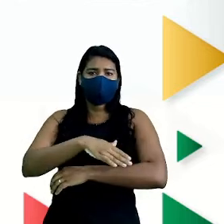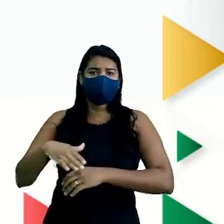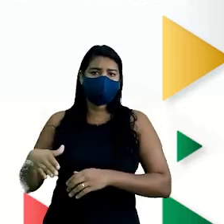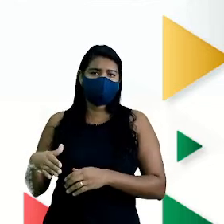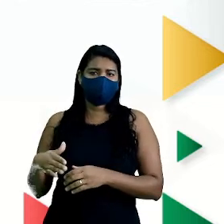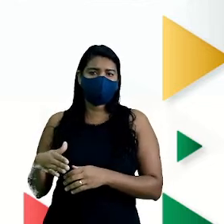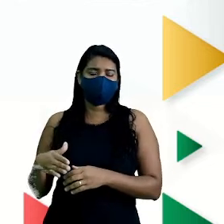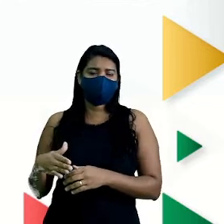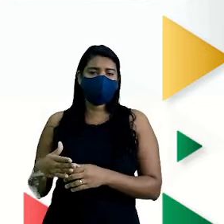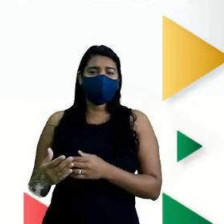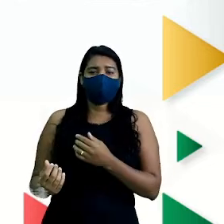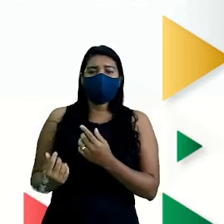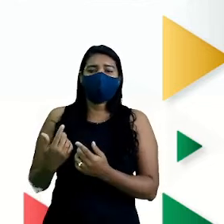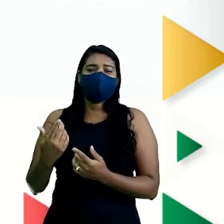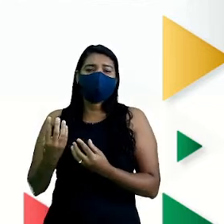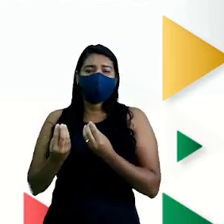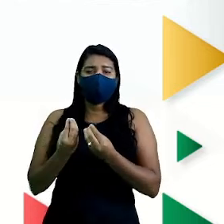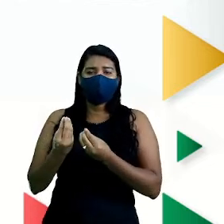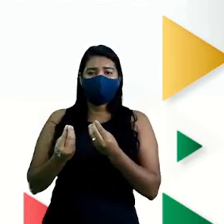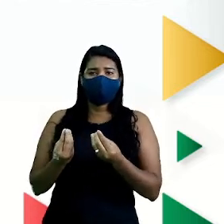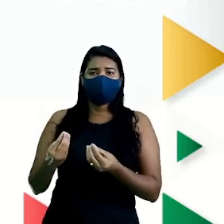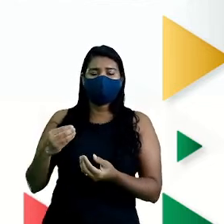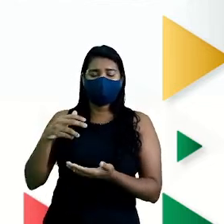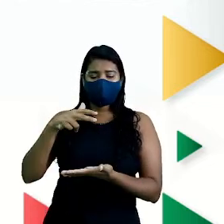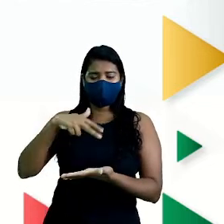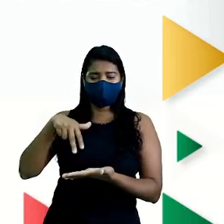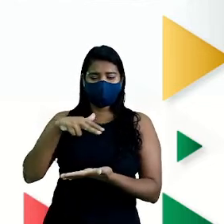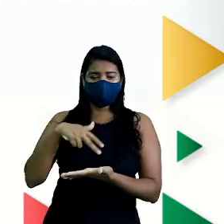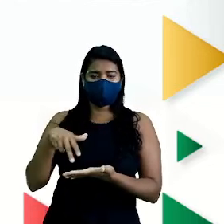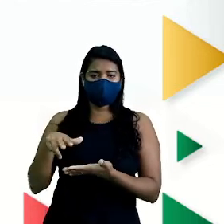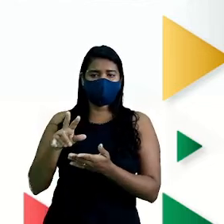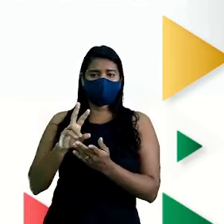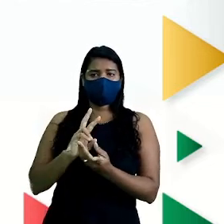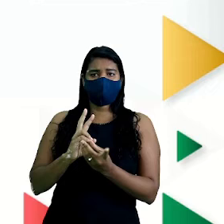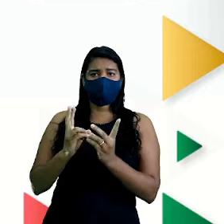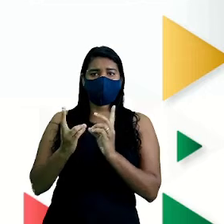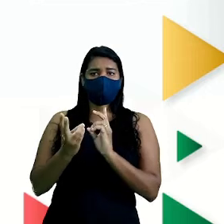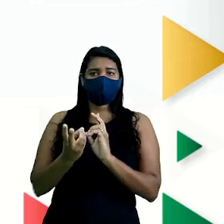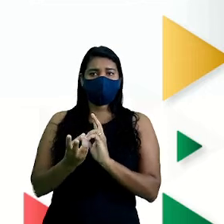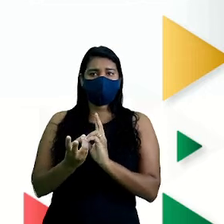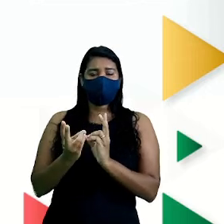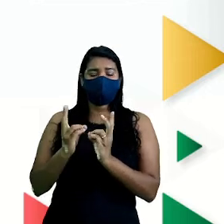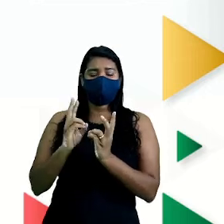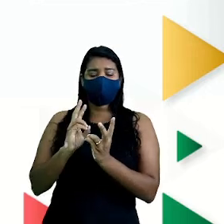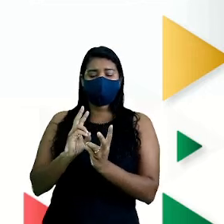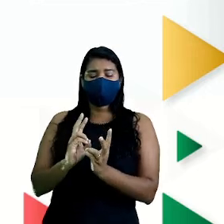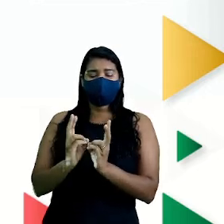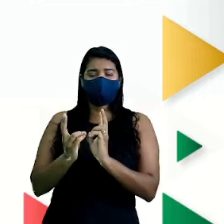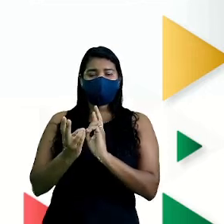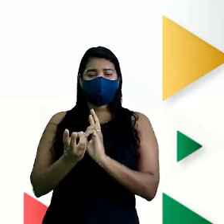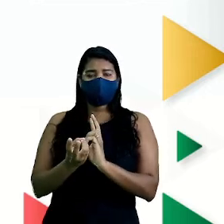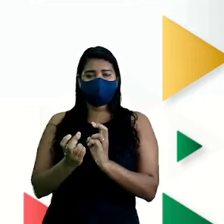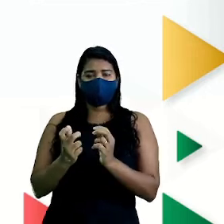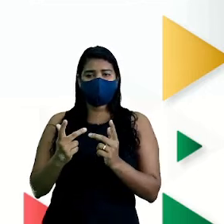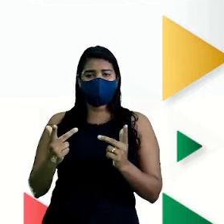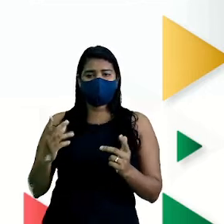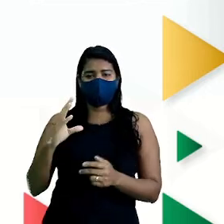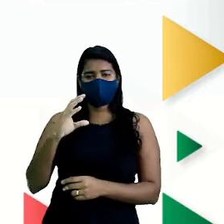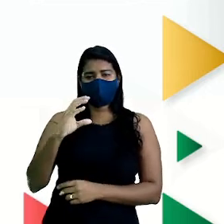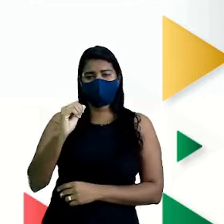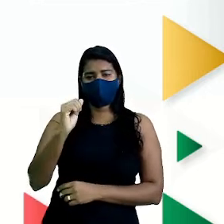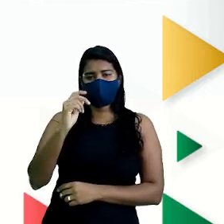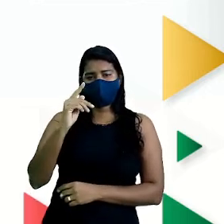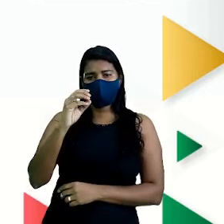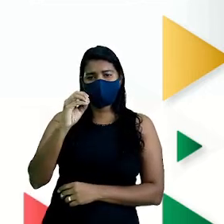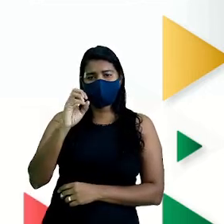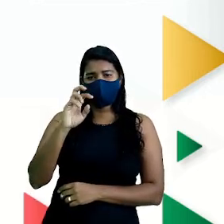improvisar uns passos de frevo como se fosse uma dança, que a capoeira também hoje é considerada dança. Então, alguns passos da capoeira eles começaram a